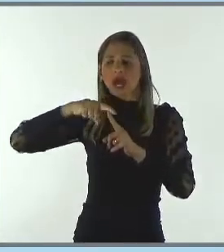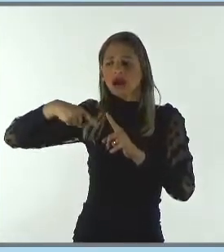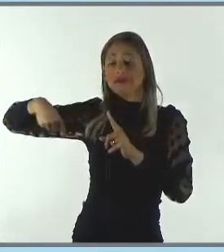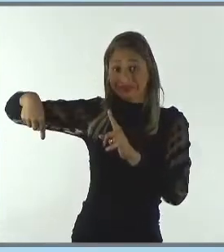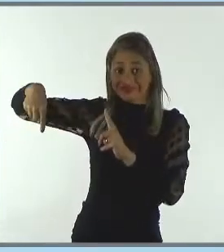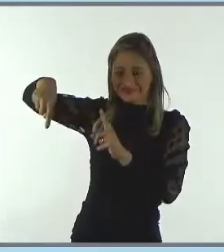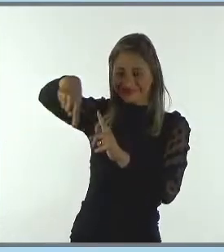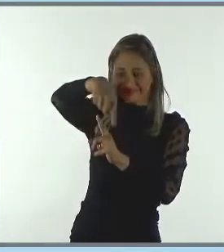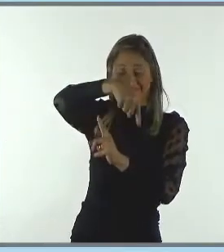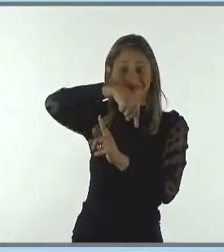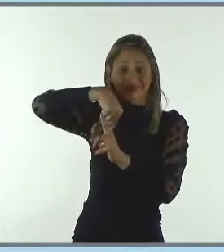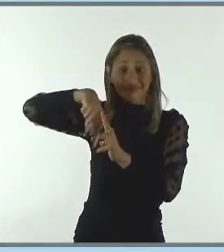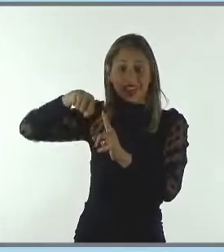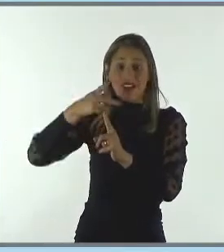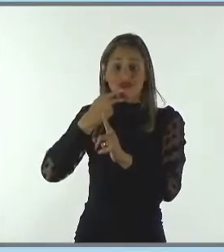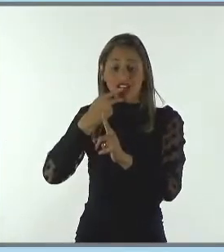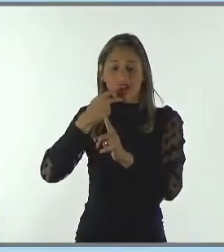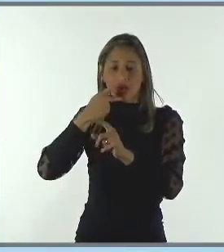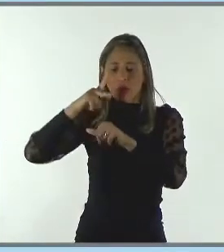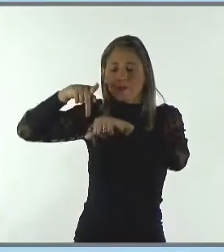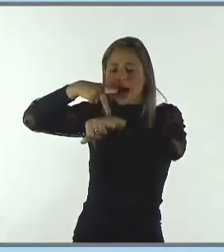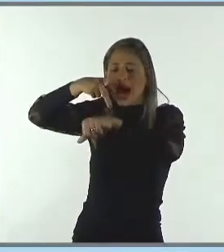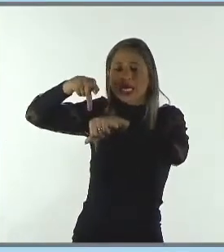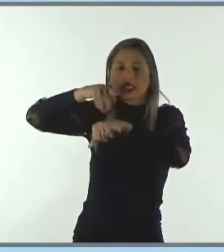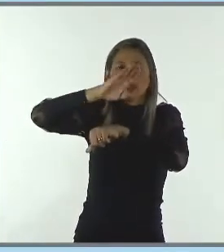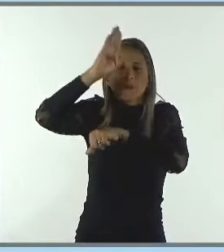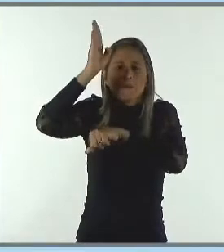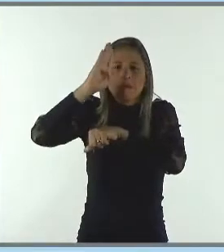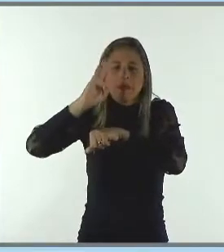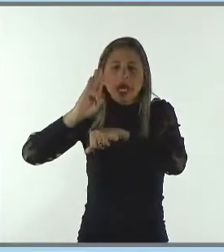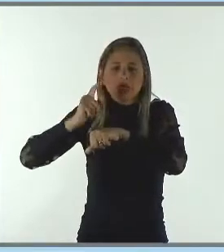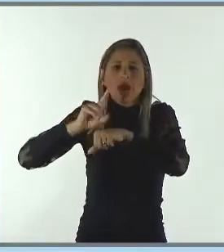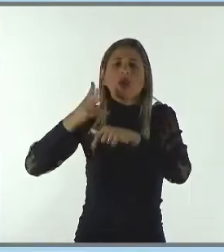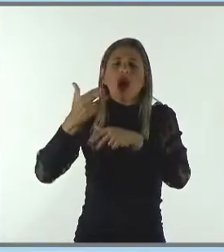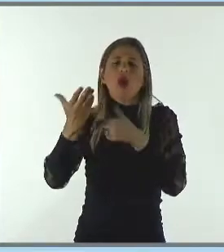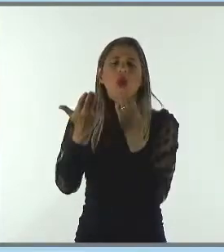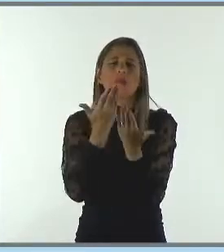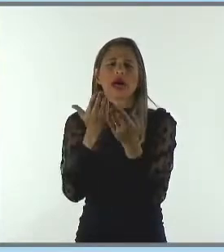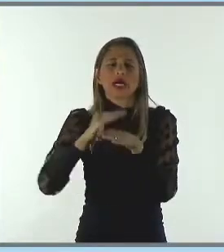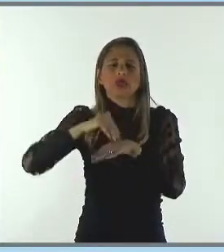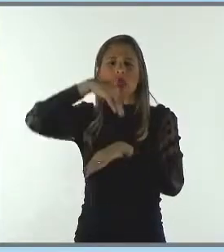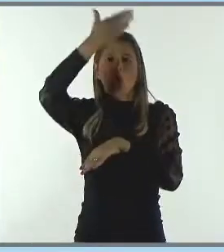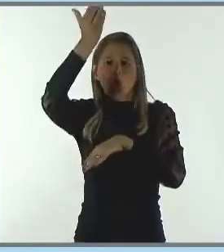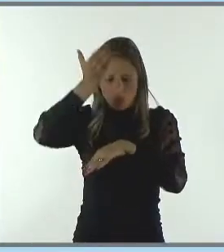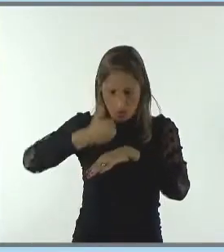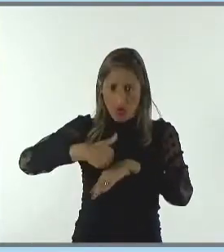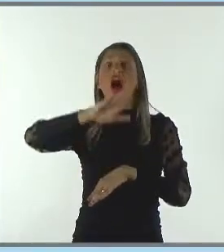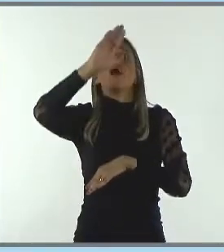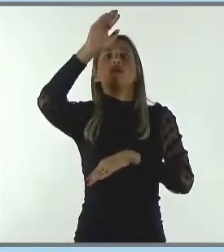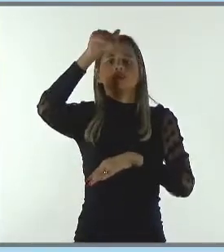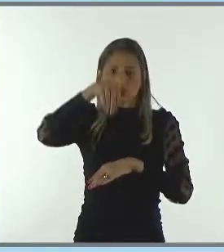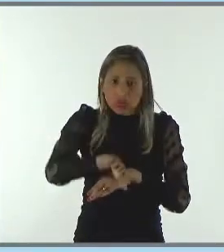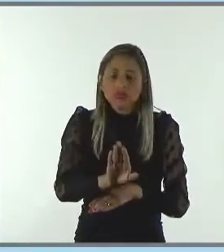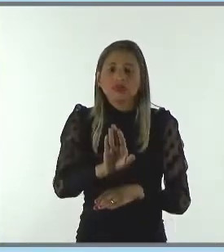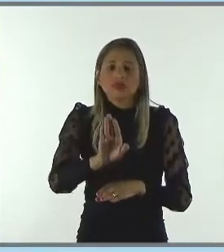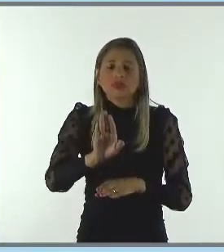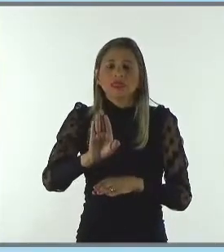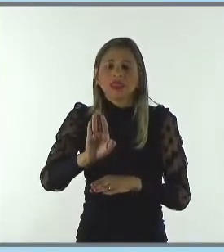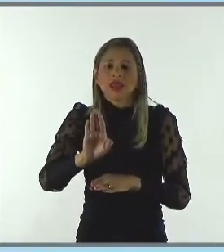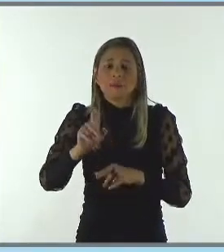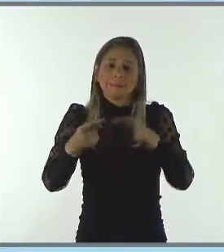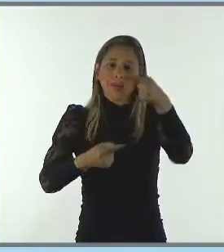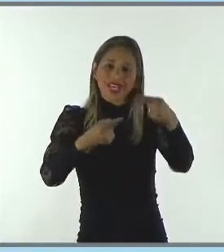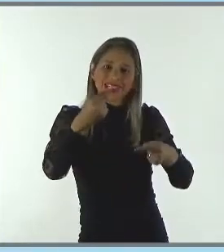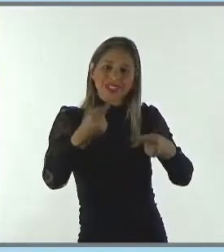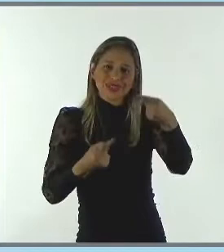né? E em se falando de um país como o Brasil, que é uma montanha-russa do ponto de vista político-social, né, em diferentes momentos da história